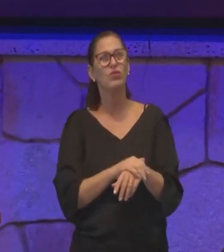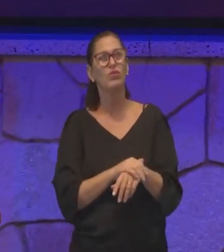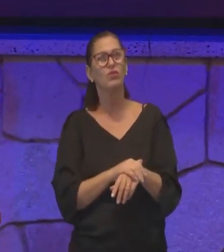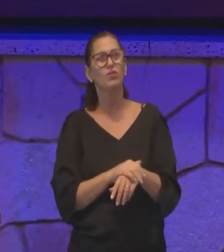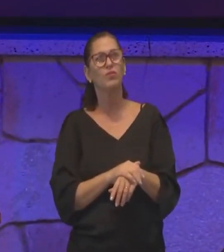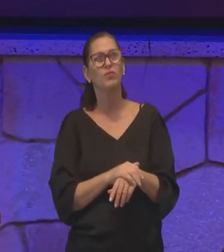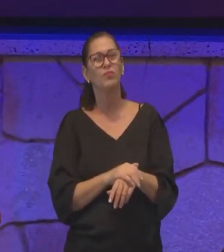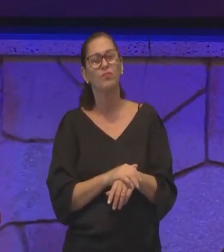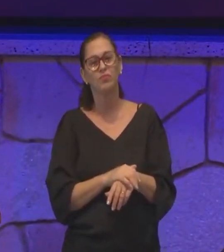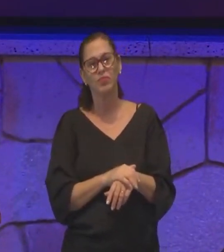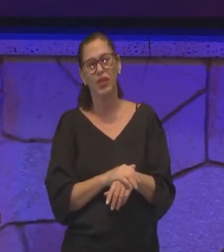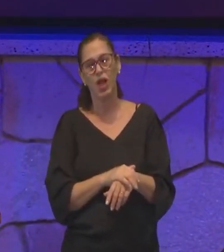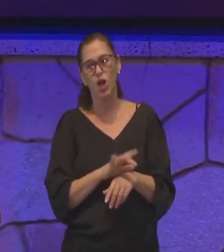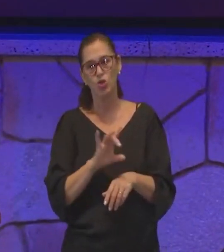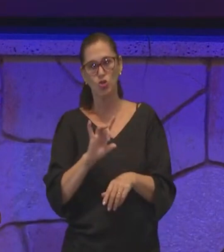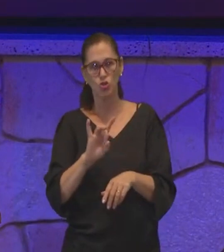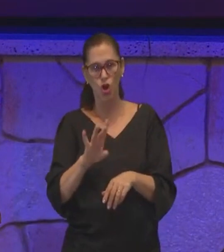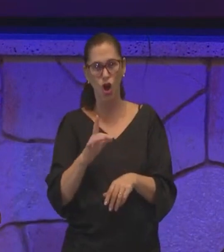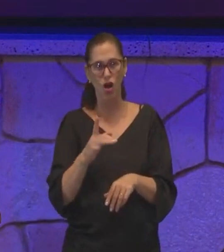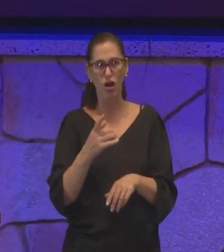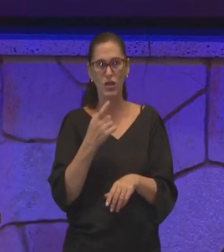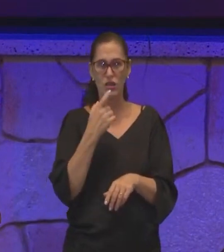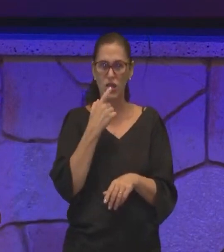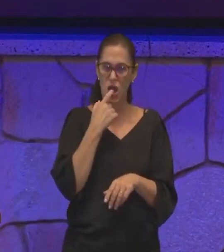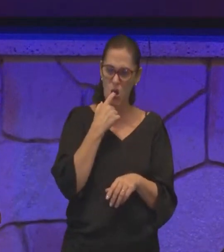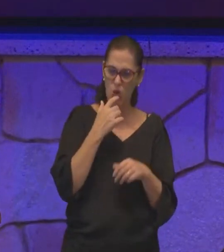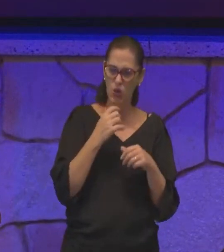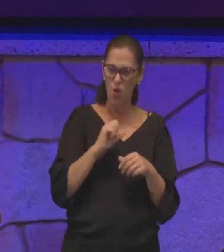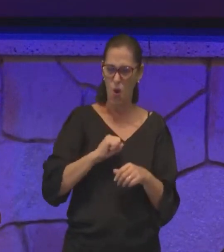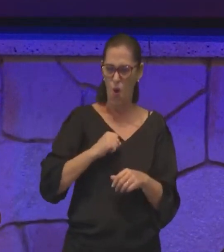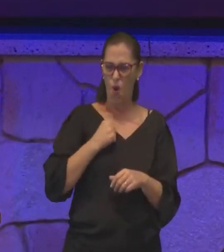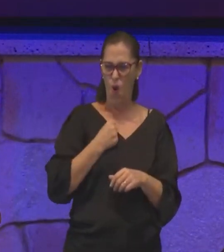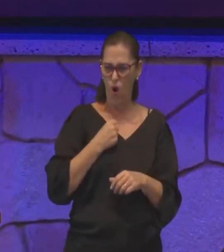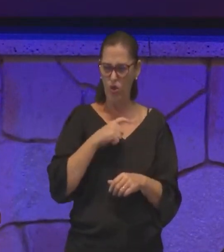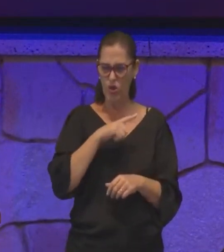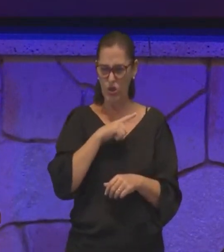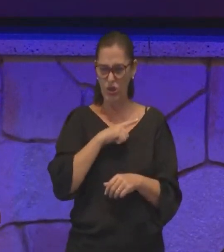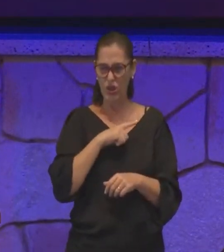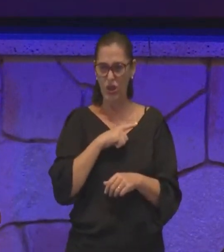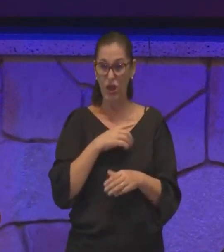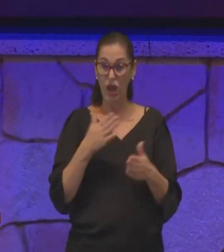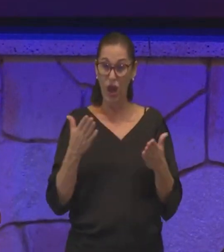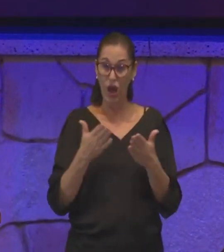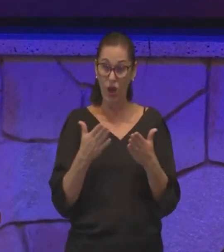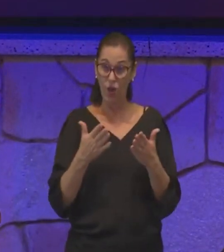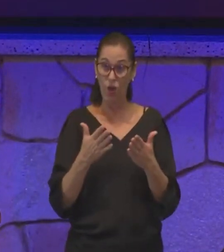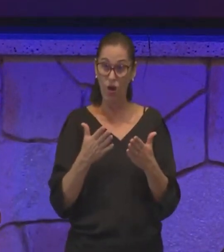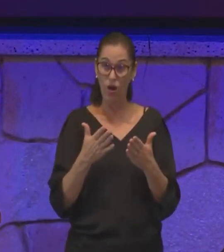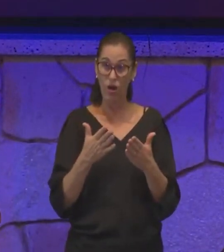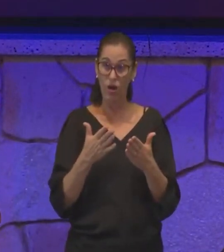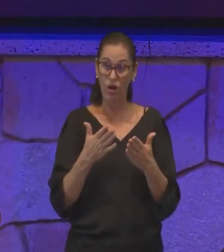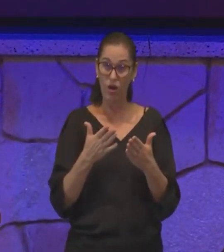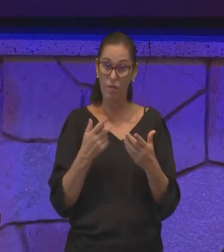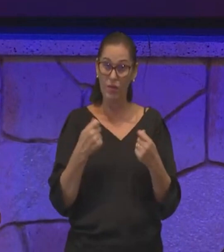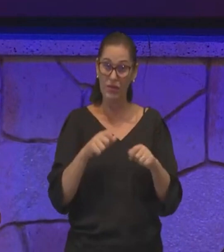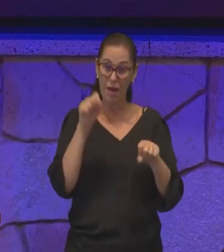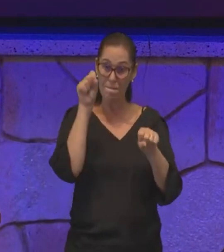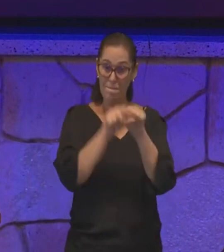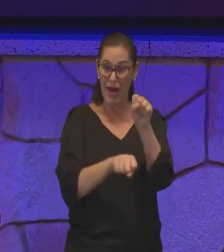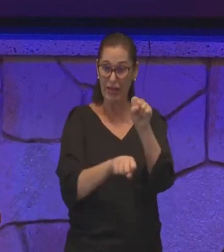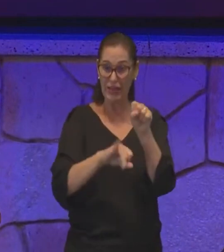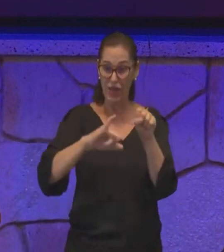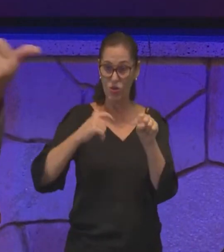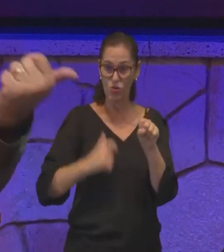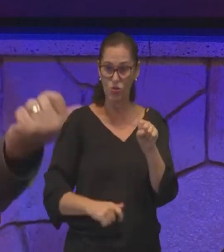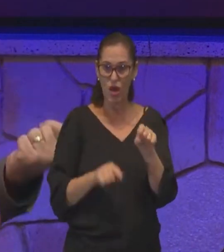suficiente ter ciúme ou ter ódio, não. Agora nós precisamos matá-lo. E